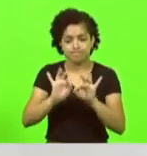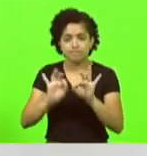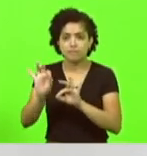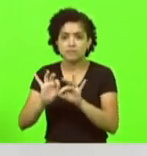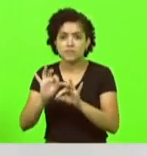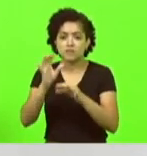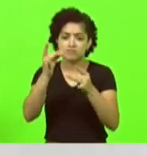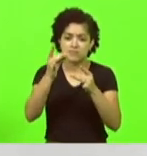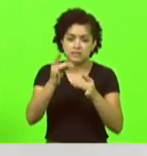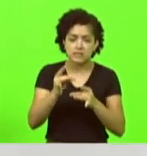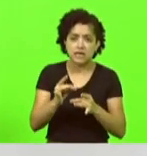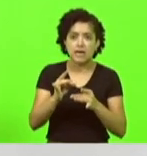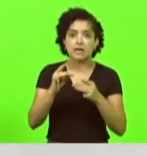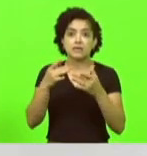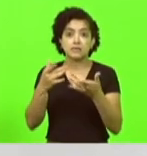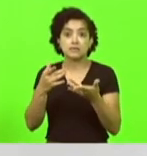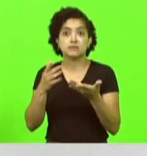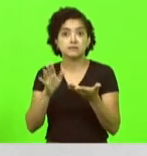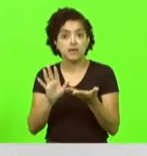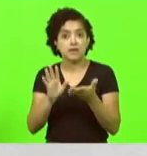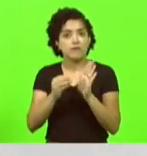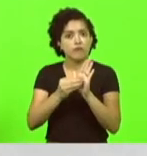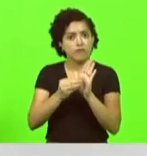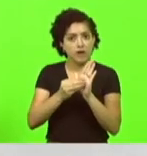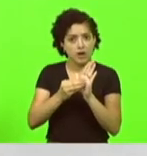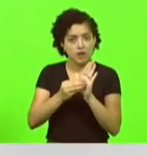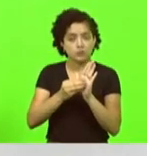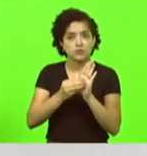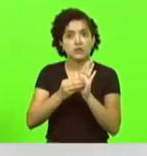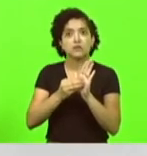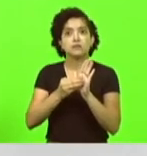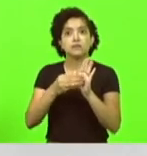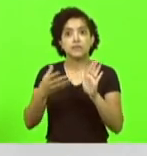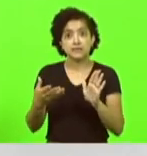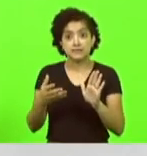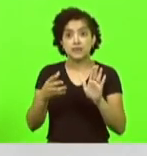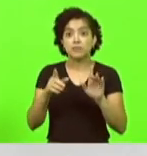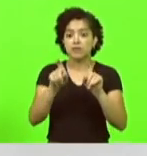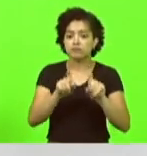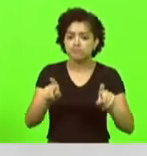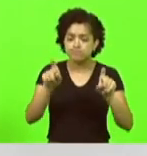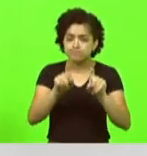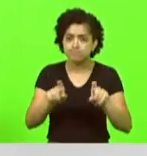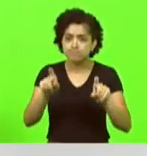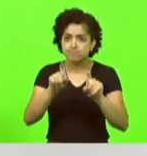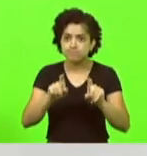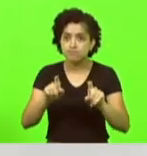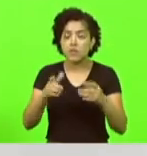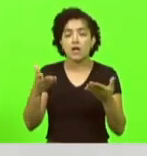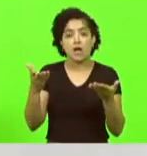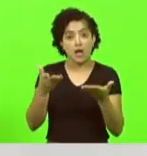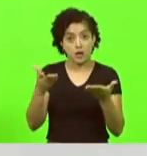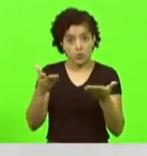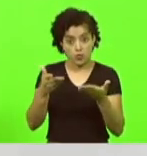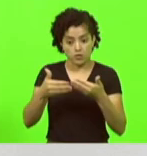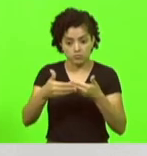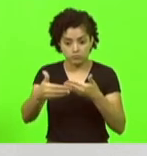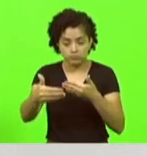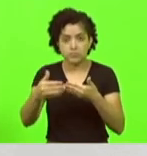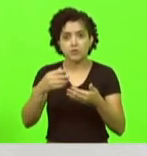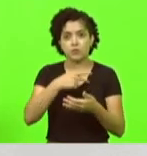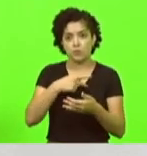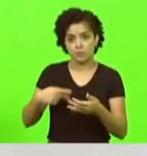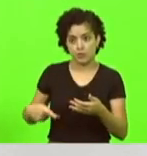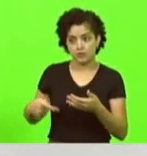pequenos detalhes não conseguimos implementar também sistema digitalizado aqui para a parte do plenário mas acredito que agora o próximo presidente